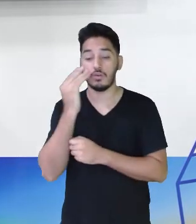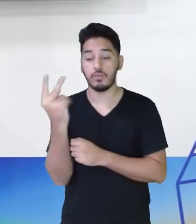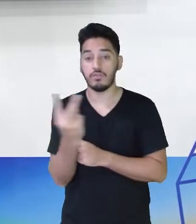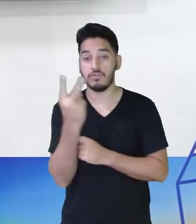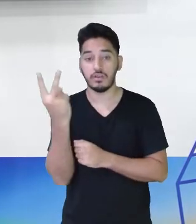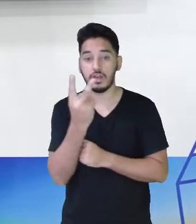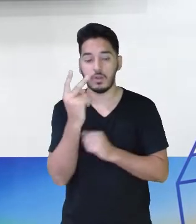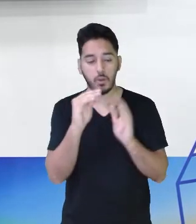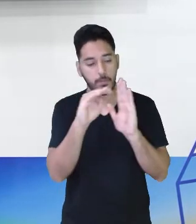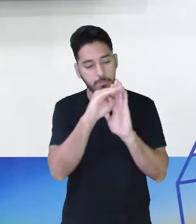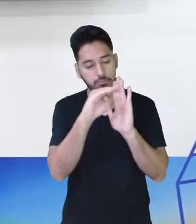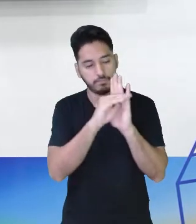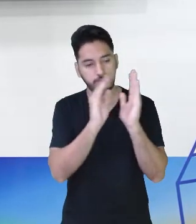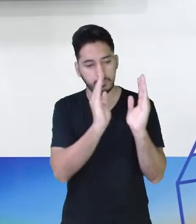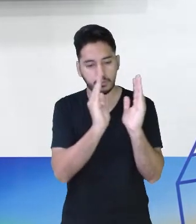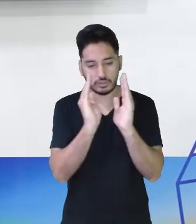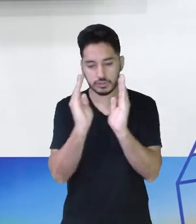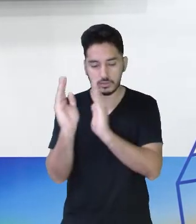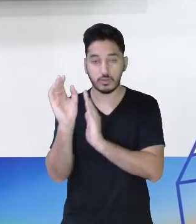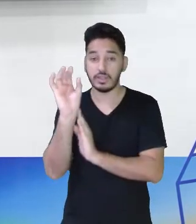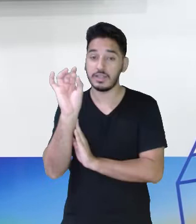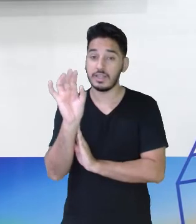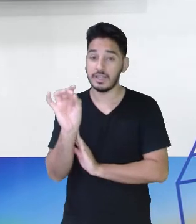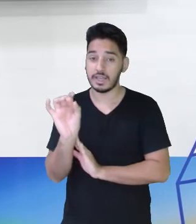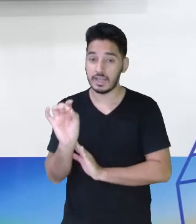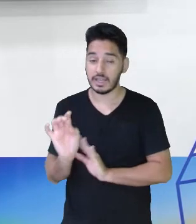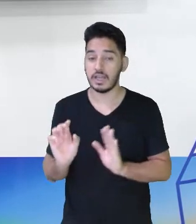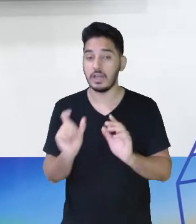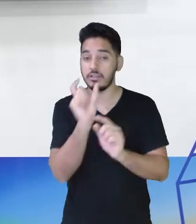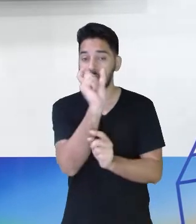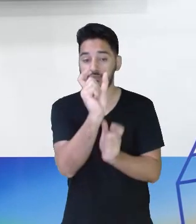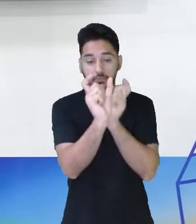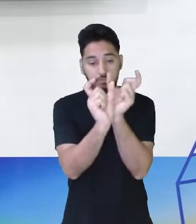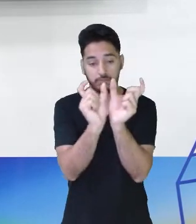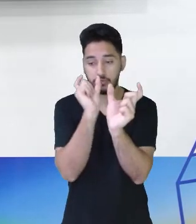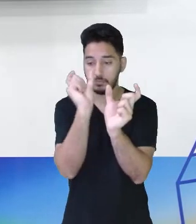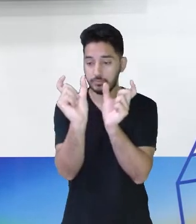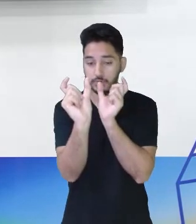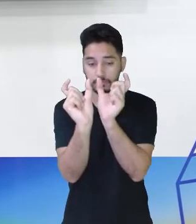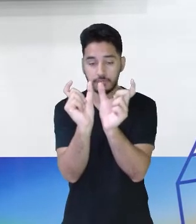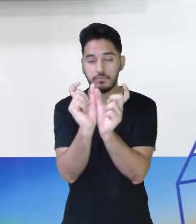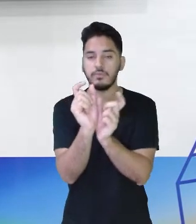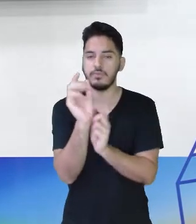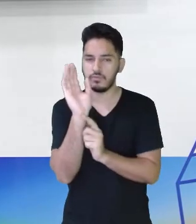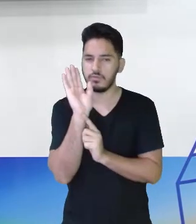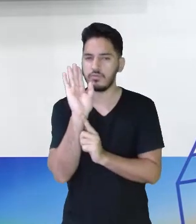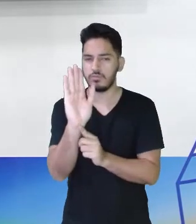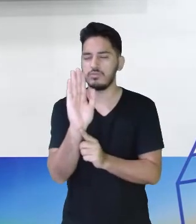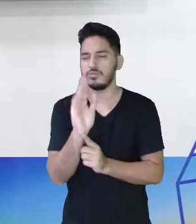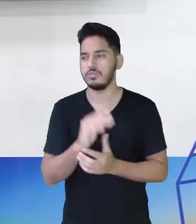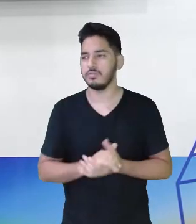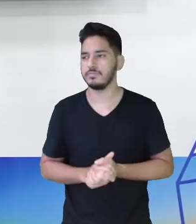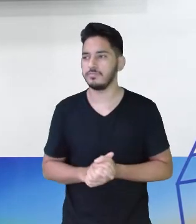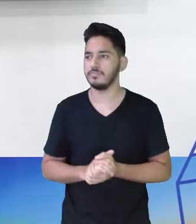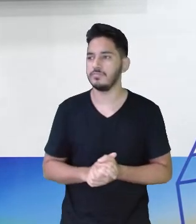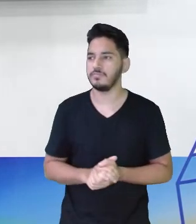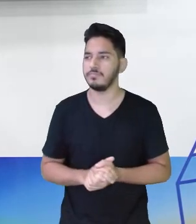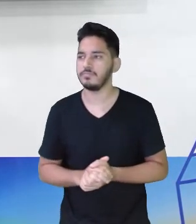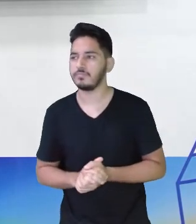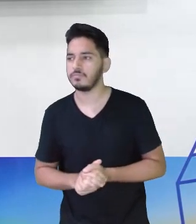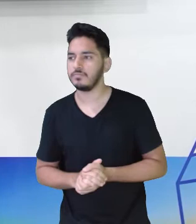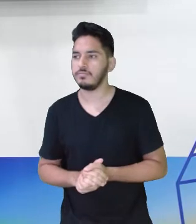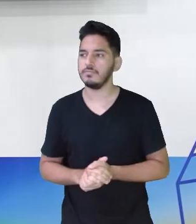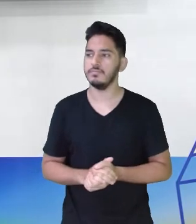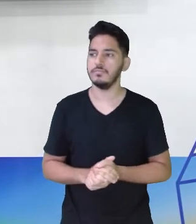valor posicional de cada algarismo. Beleza? Eu vou explicar mais à frente o porquê.